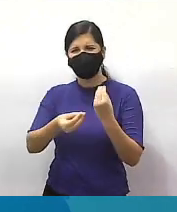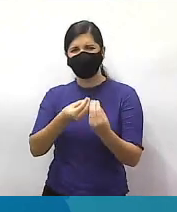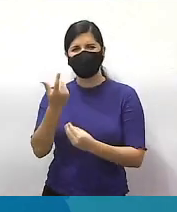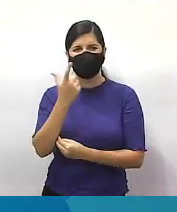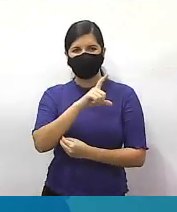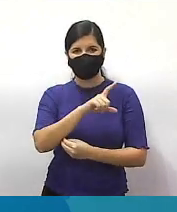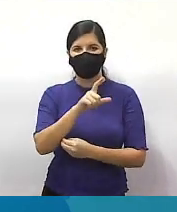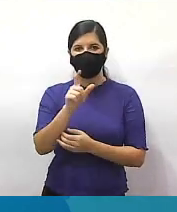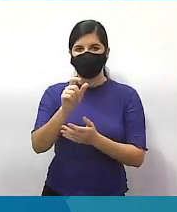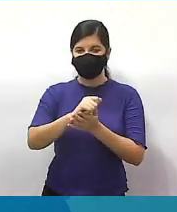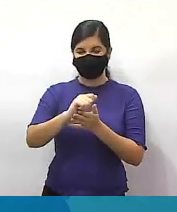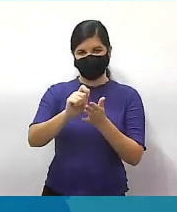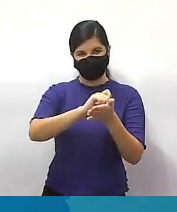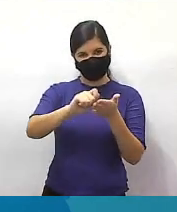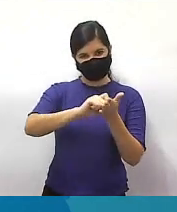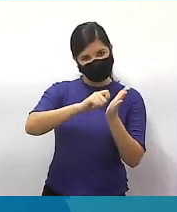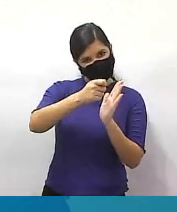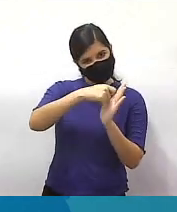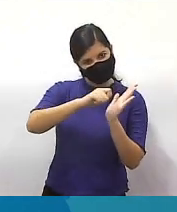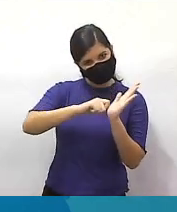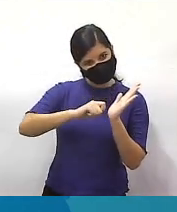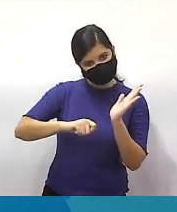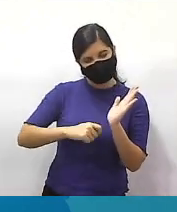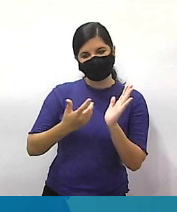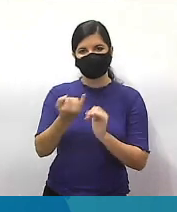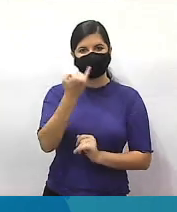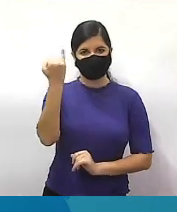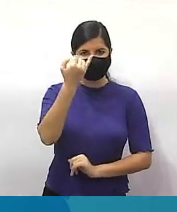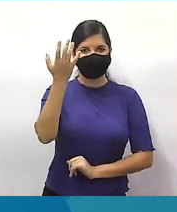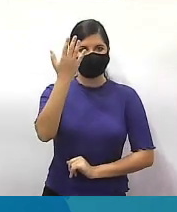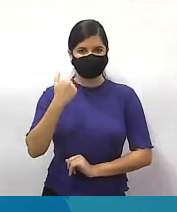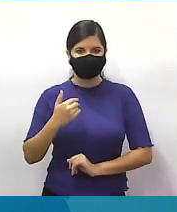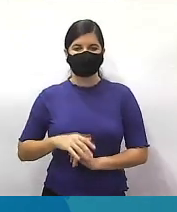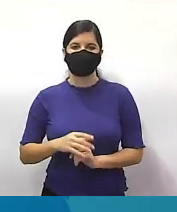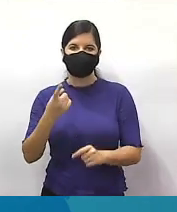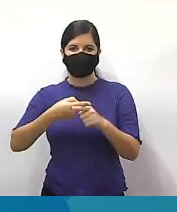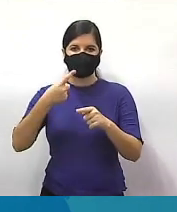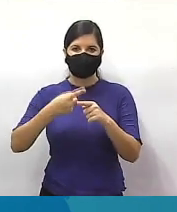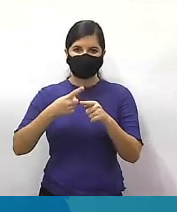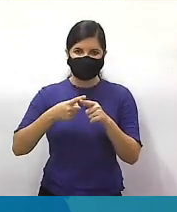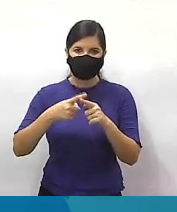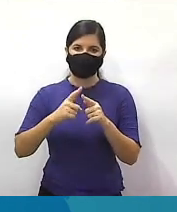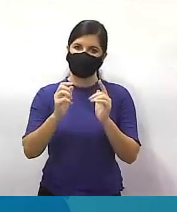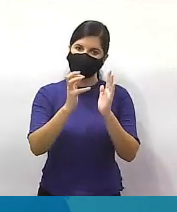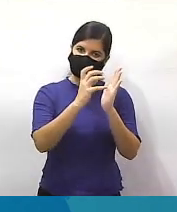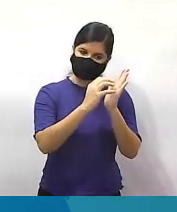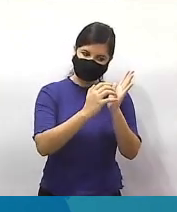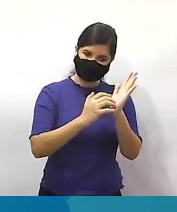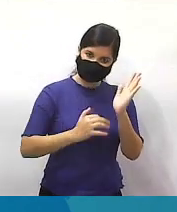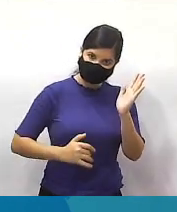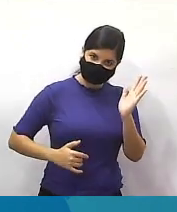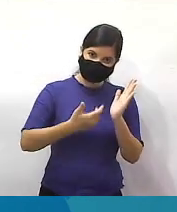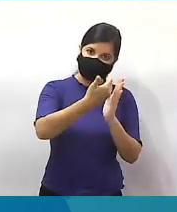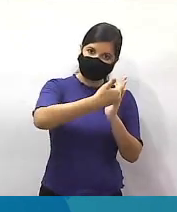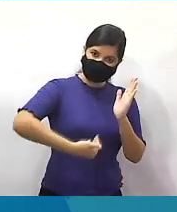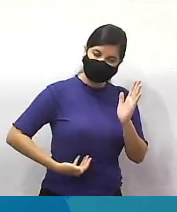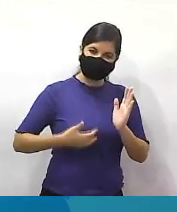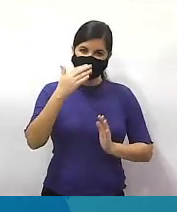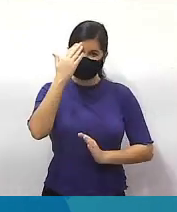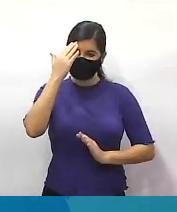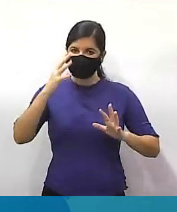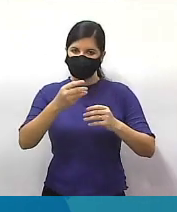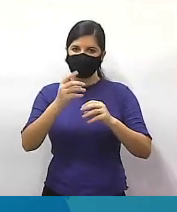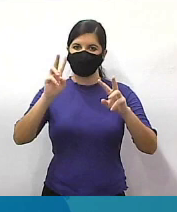a parte escrita, que é importante que você saiba, porque é um roteiro do que você entende sobre